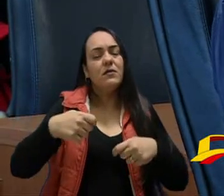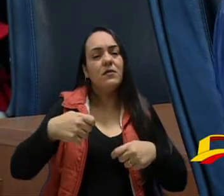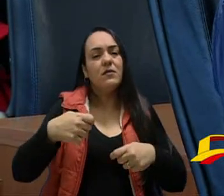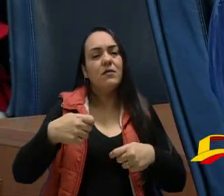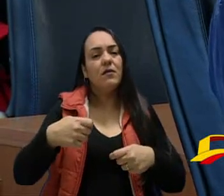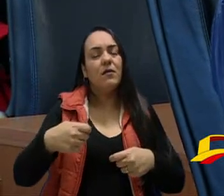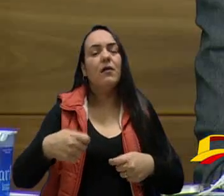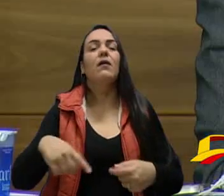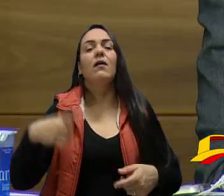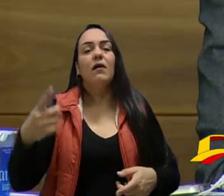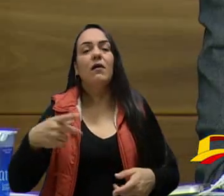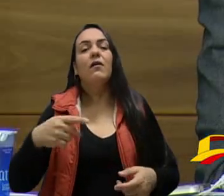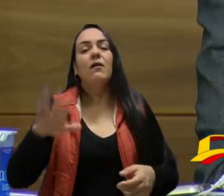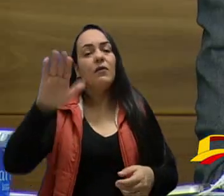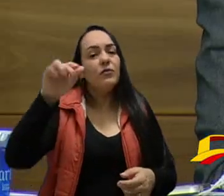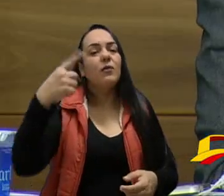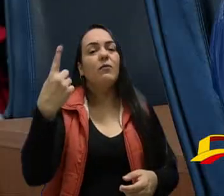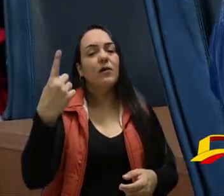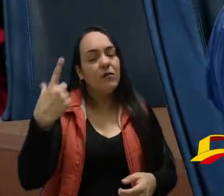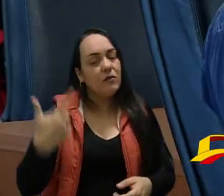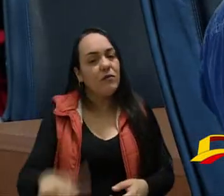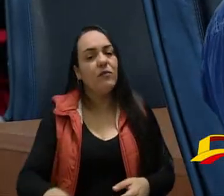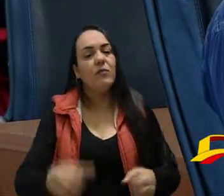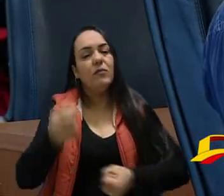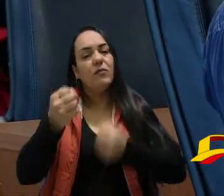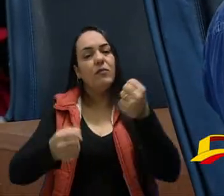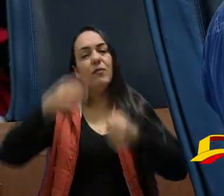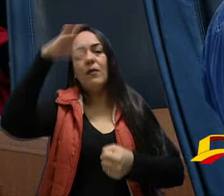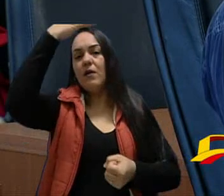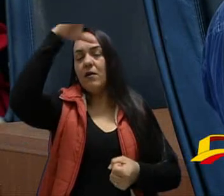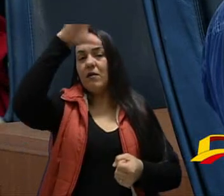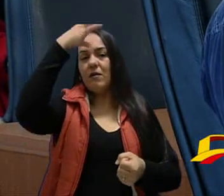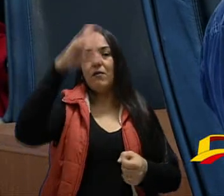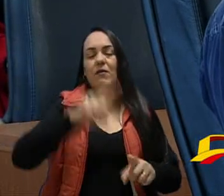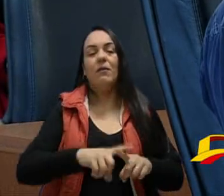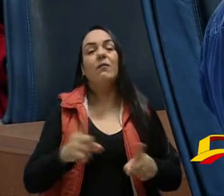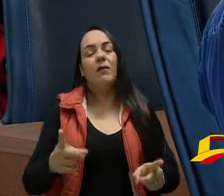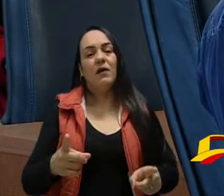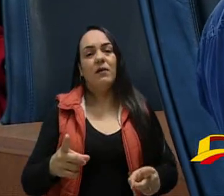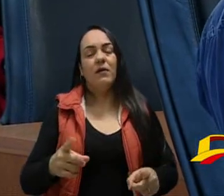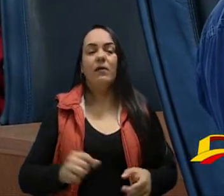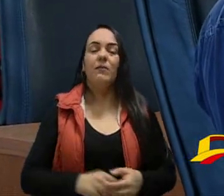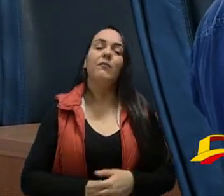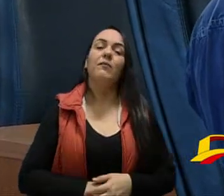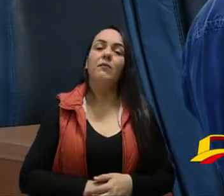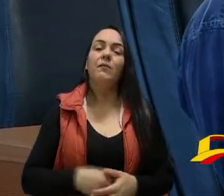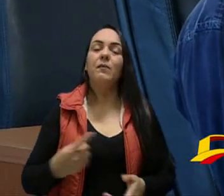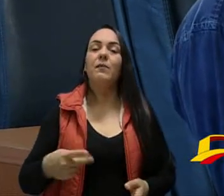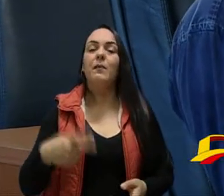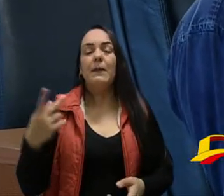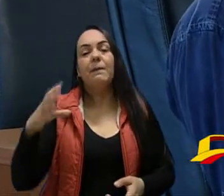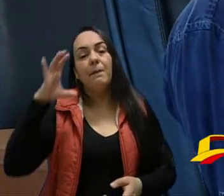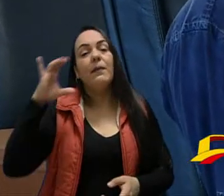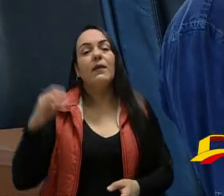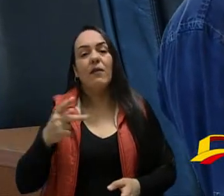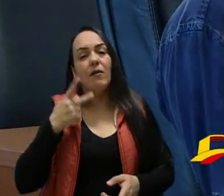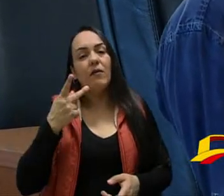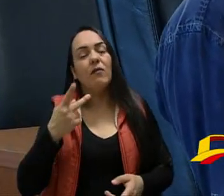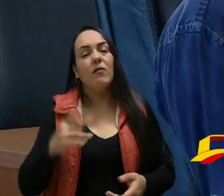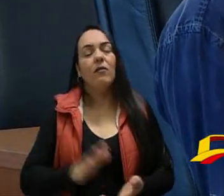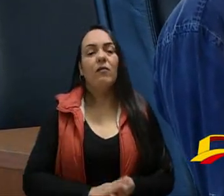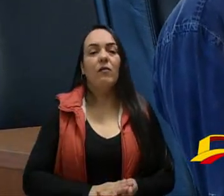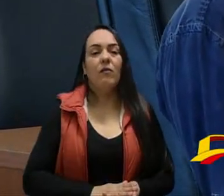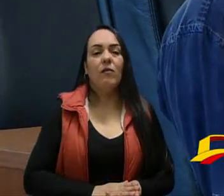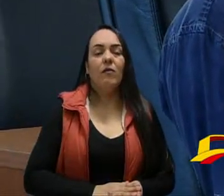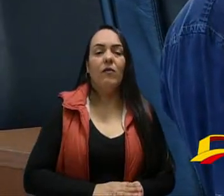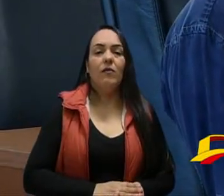bom é que assim vereador na funcionado olha eu funciona dessa forma já avisei o termo mais correto e arma corrigir o que é mas